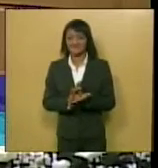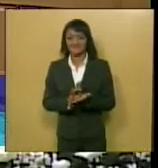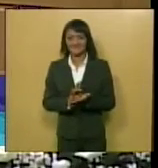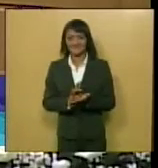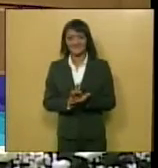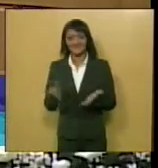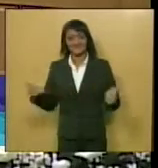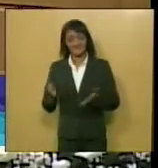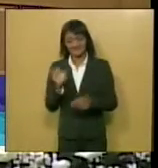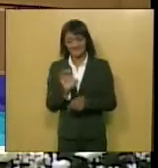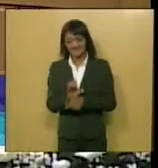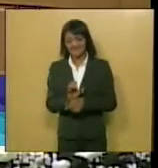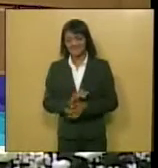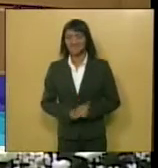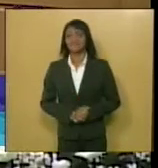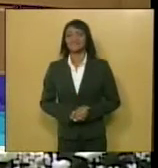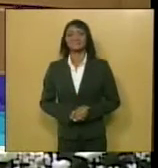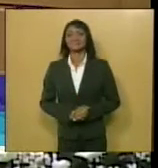o Estado.